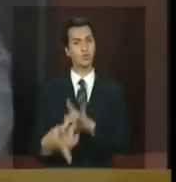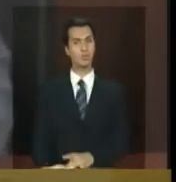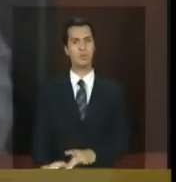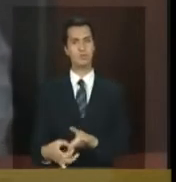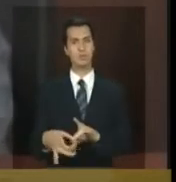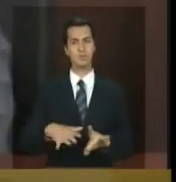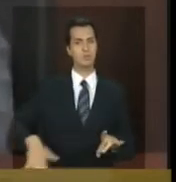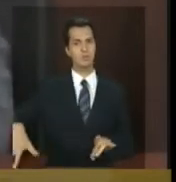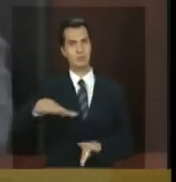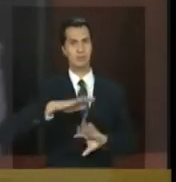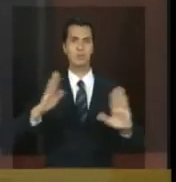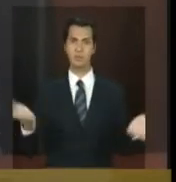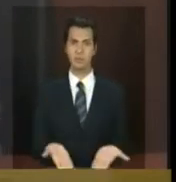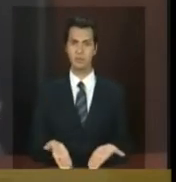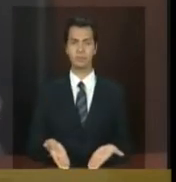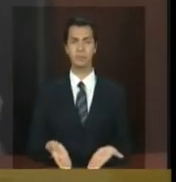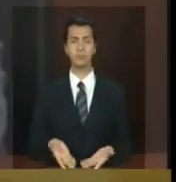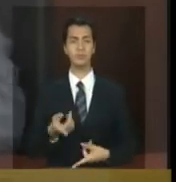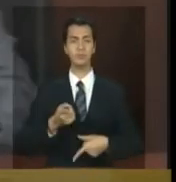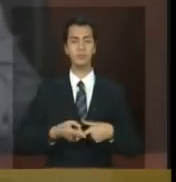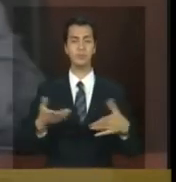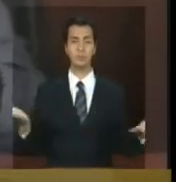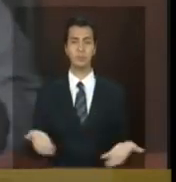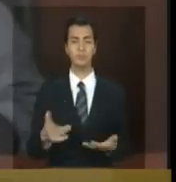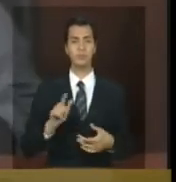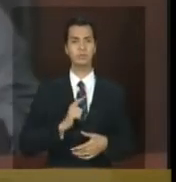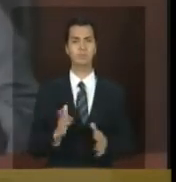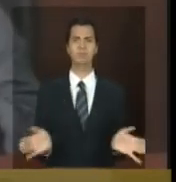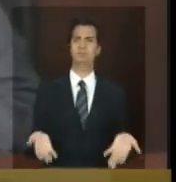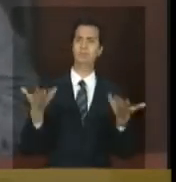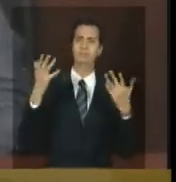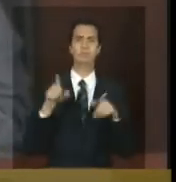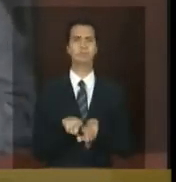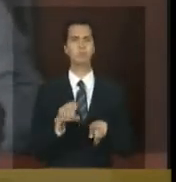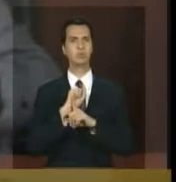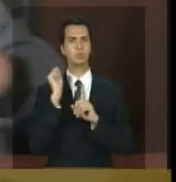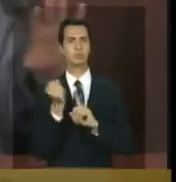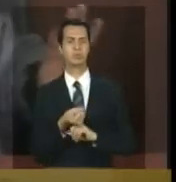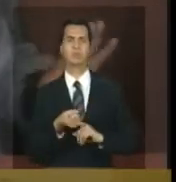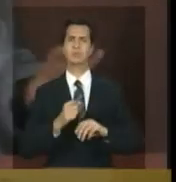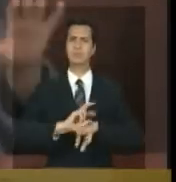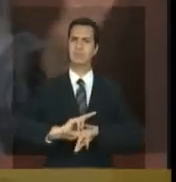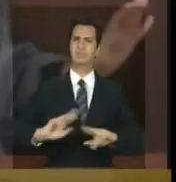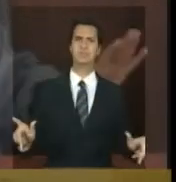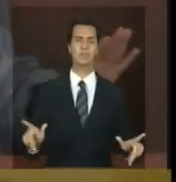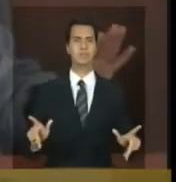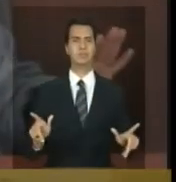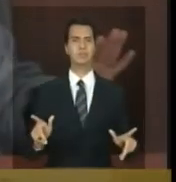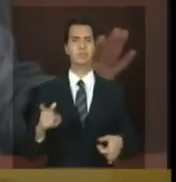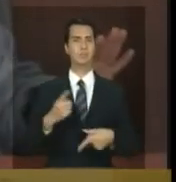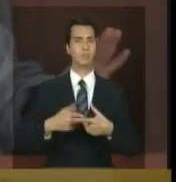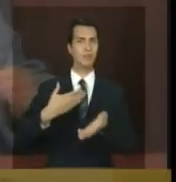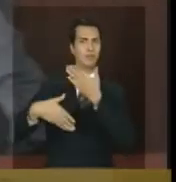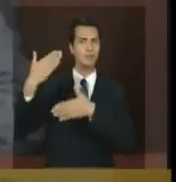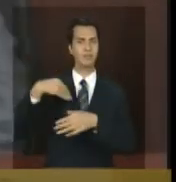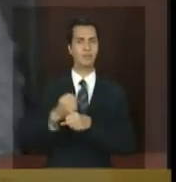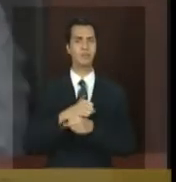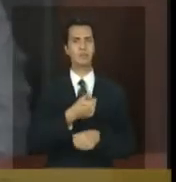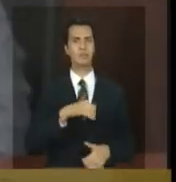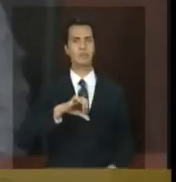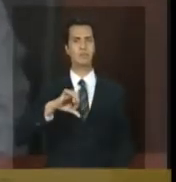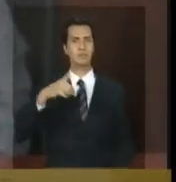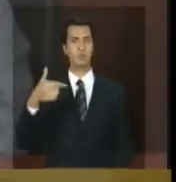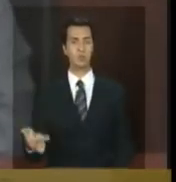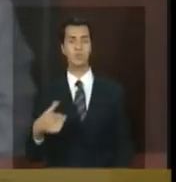ordem econômica, geopolítica, do ponto de vista de comunicação, de mobilização social, de uma maneira completamente distinta do que era 92. Isso